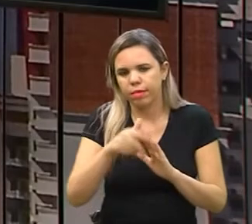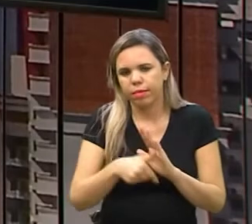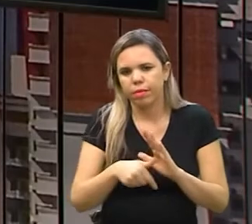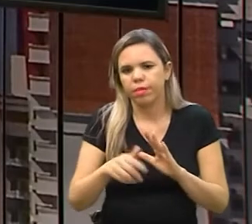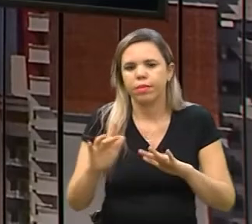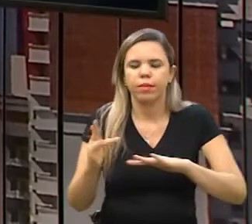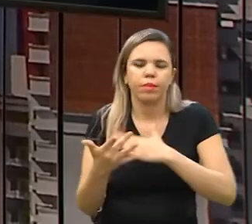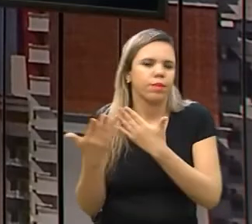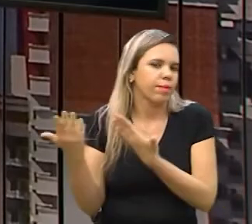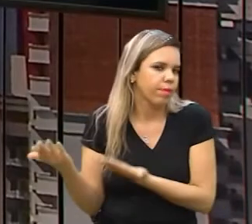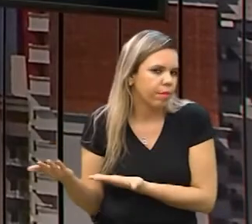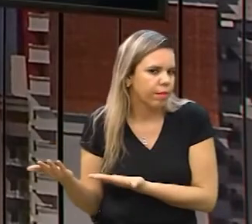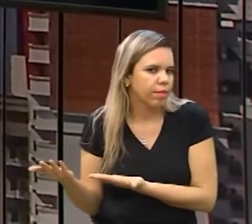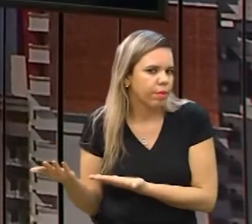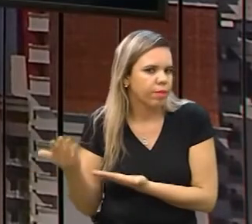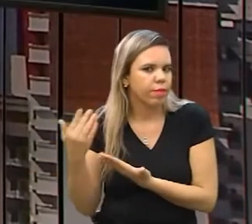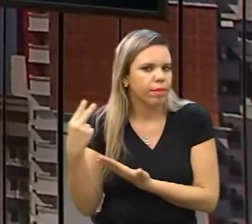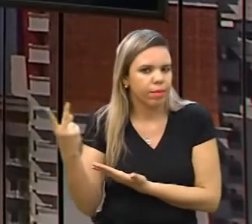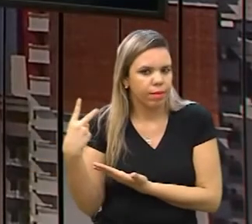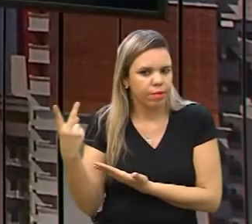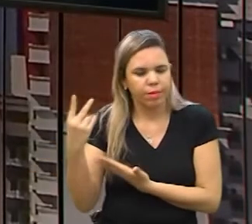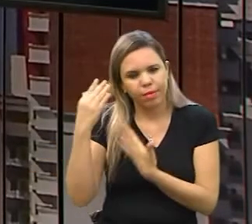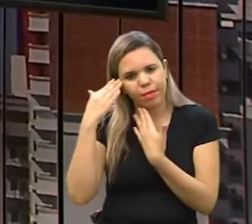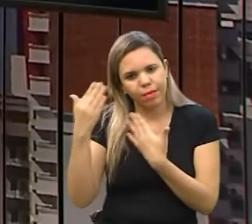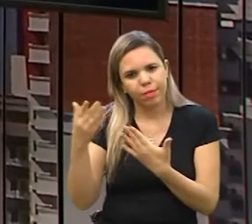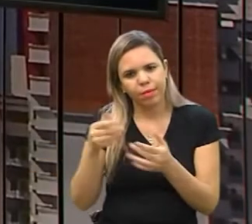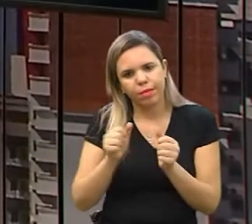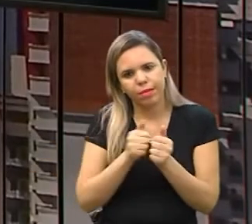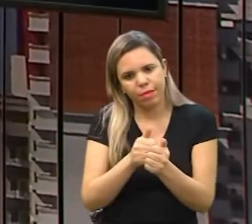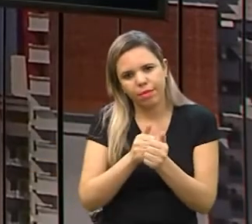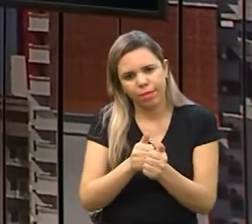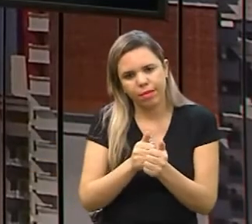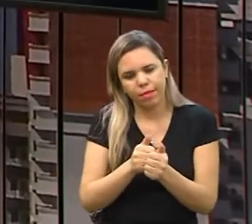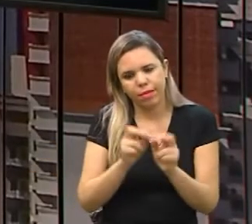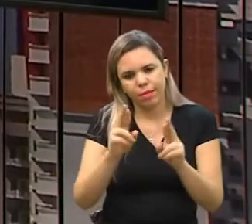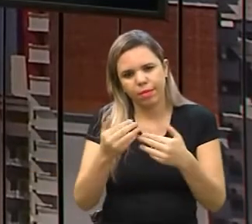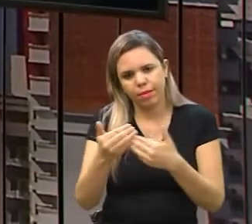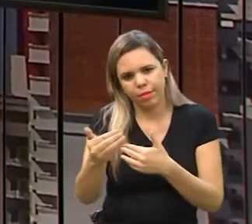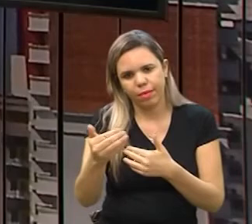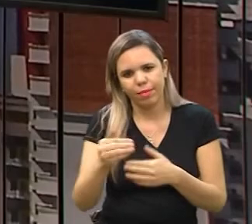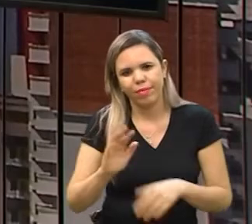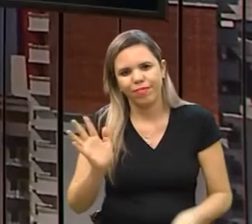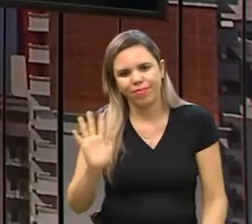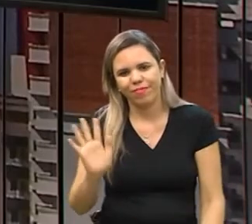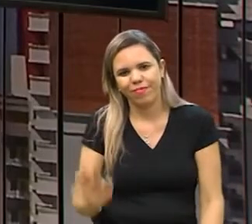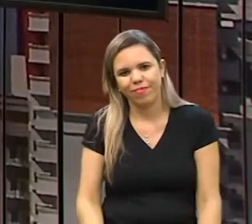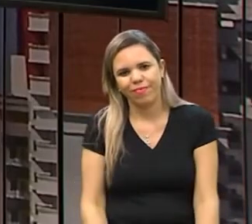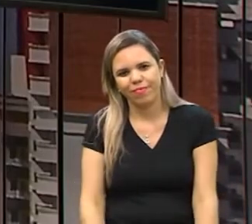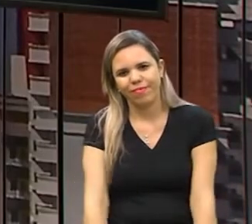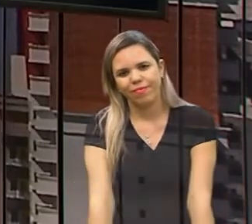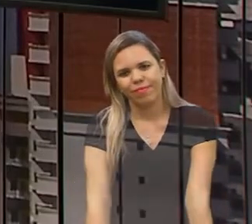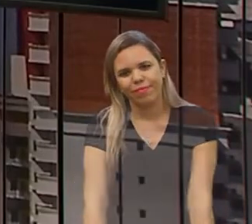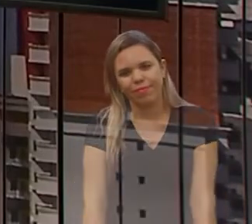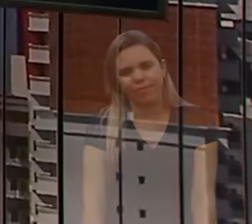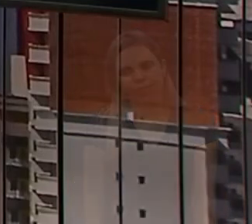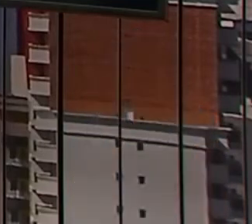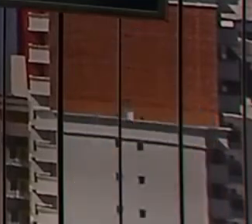do Giro Ambiental nas nossas redes sociais. Eu e a Luísa agradecemos a companhia e eu te espero na próxima edição. Tchau,